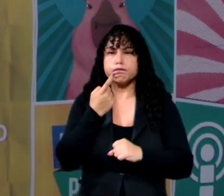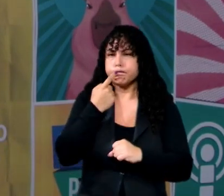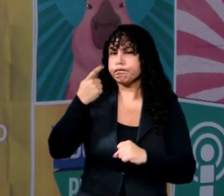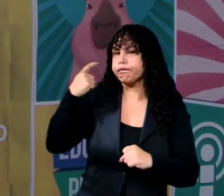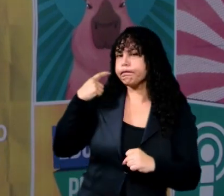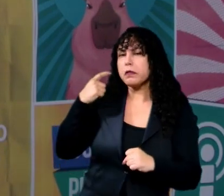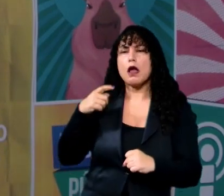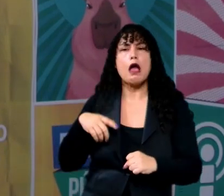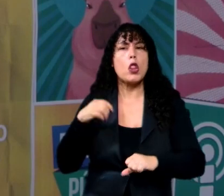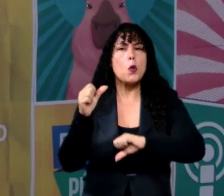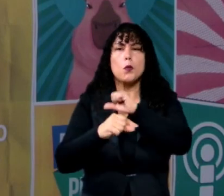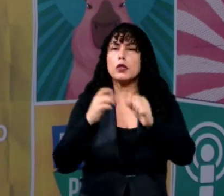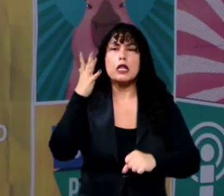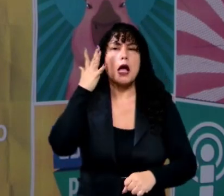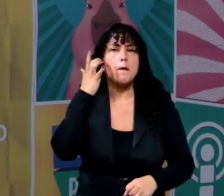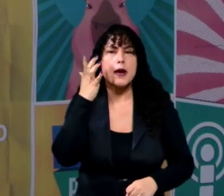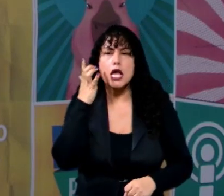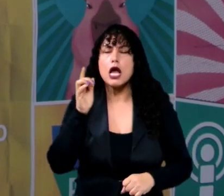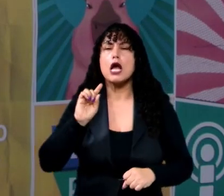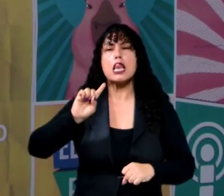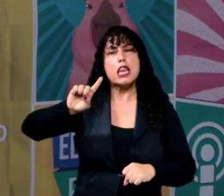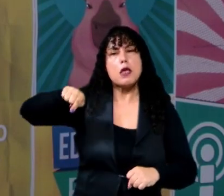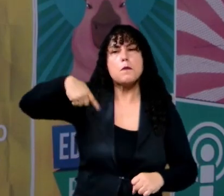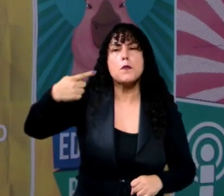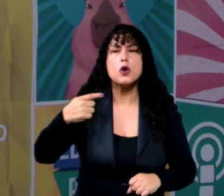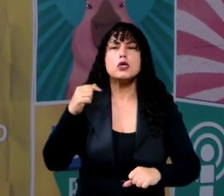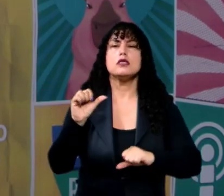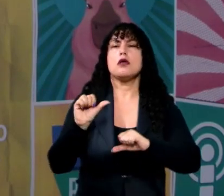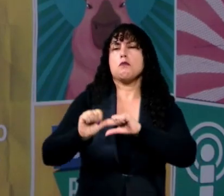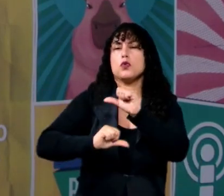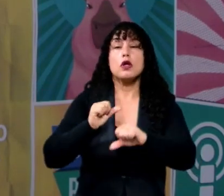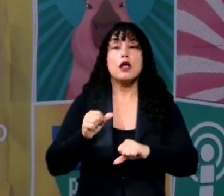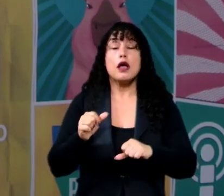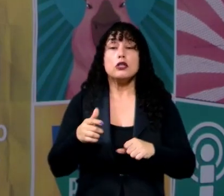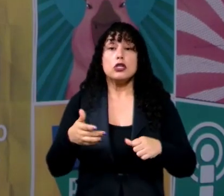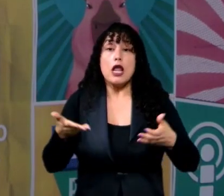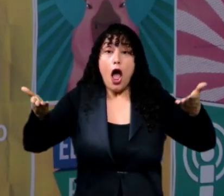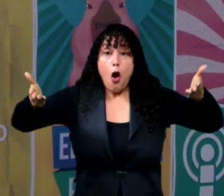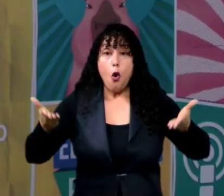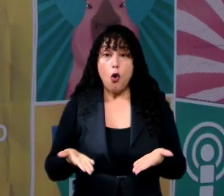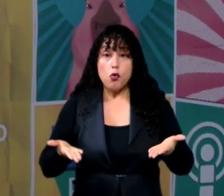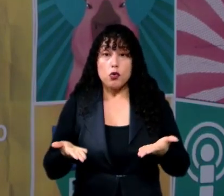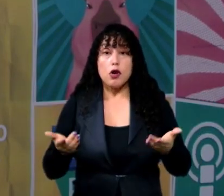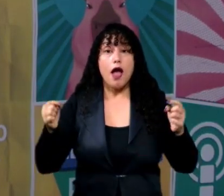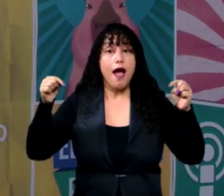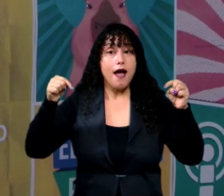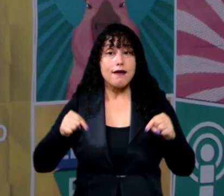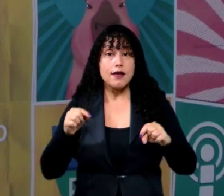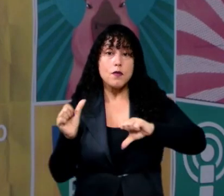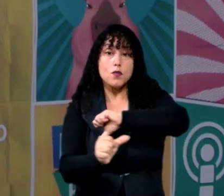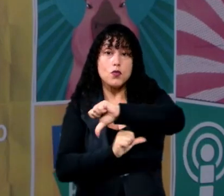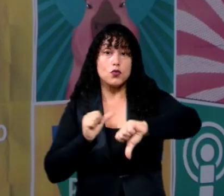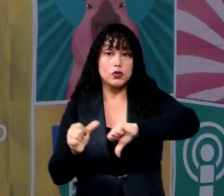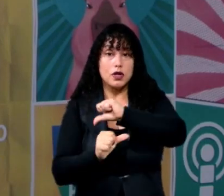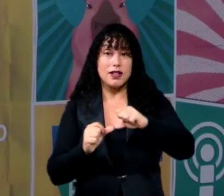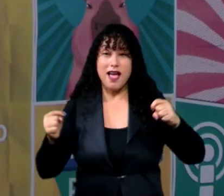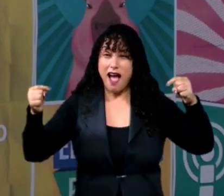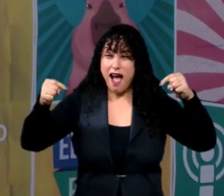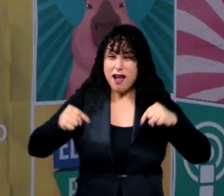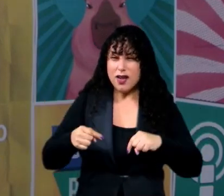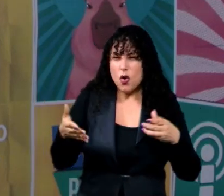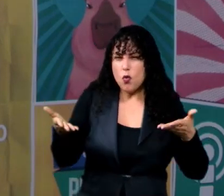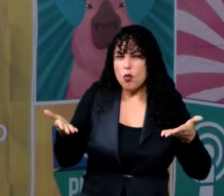mudamos amanhã, nós não mudamos depois de amanhã, nós só mudamos aqui e agora. E esse aqui e agora,